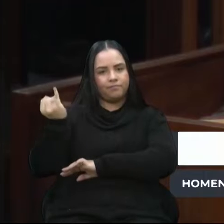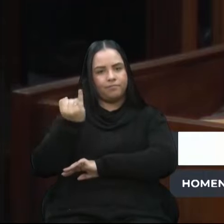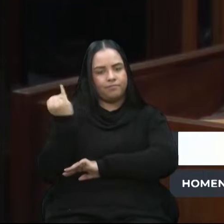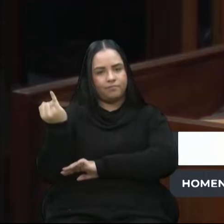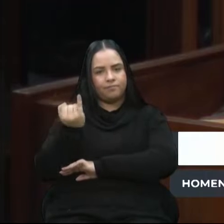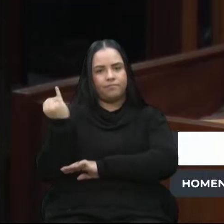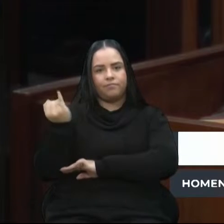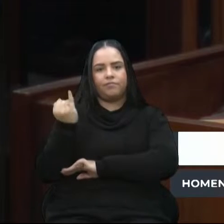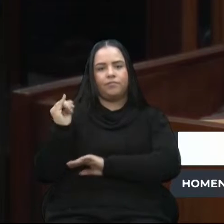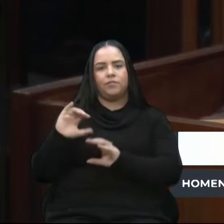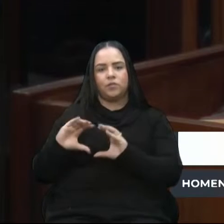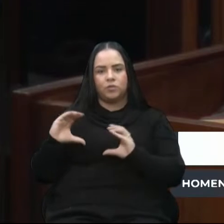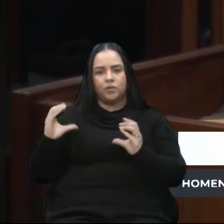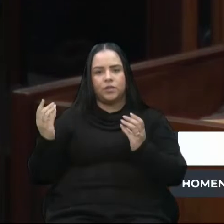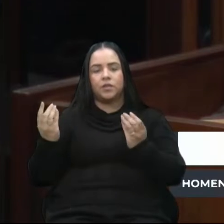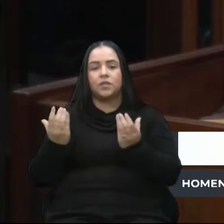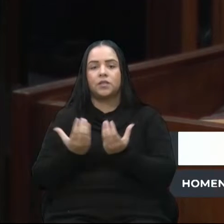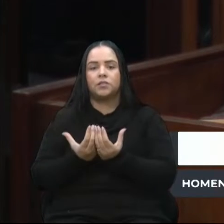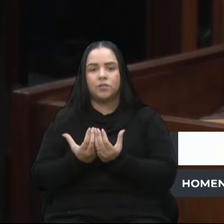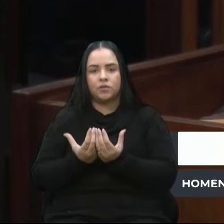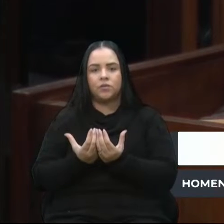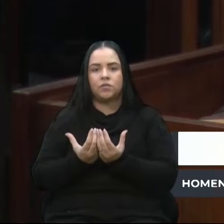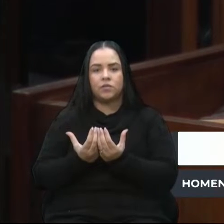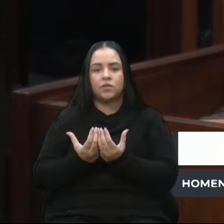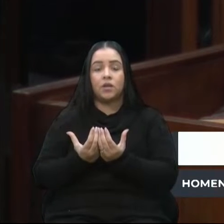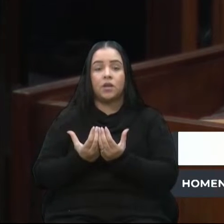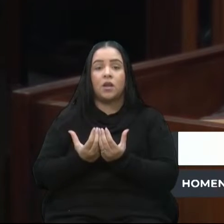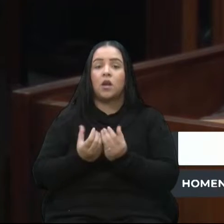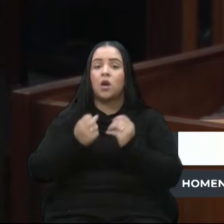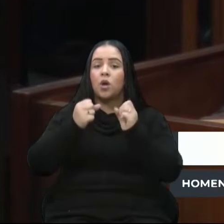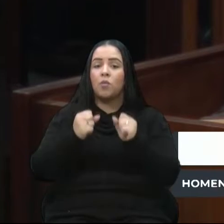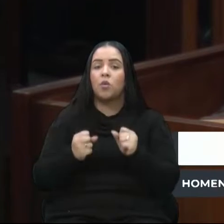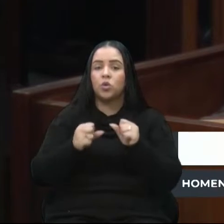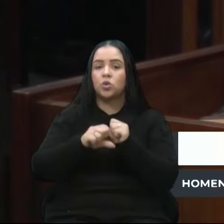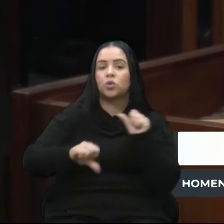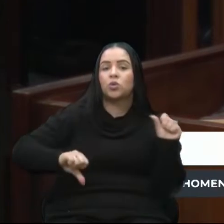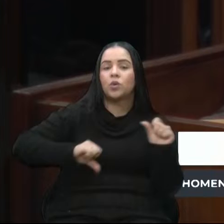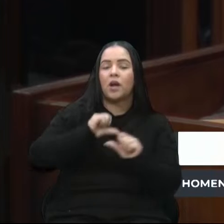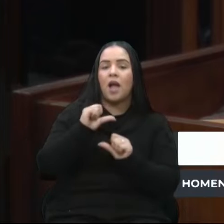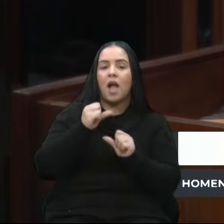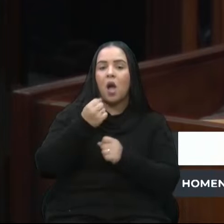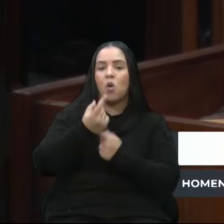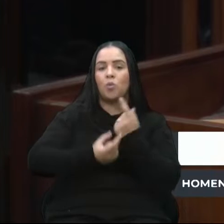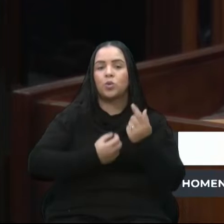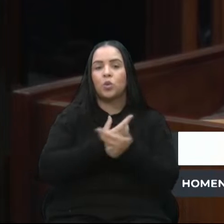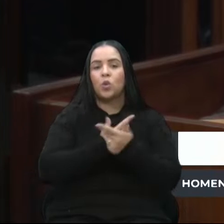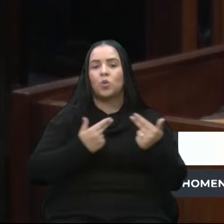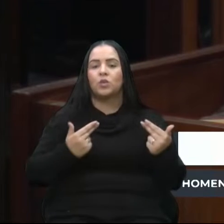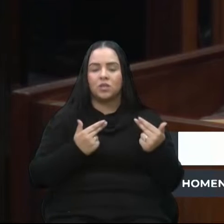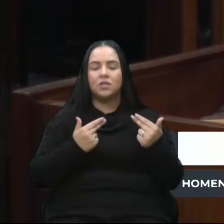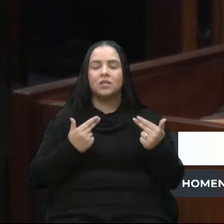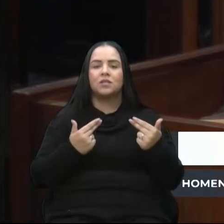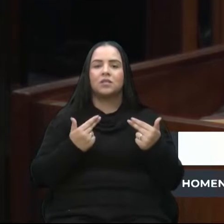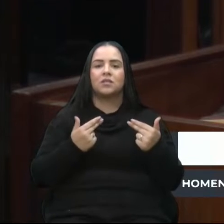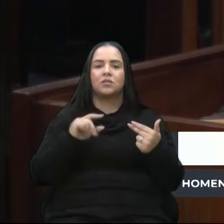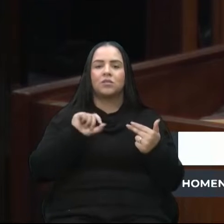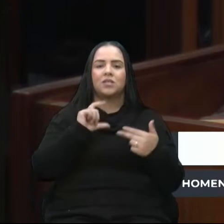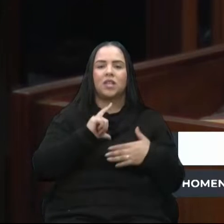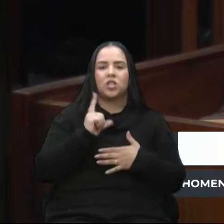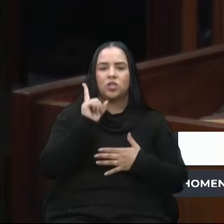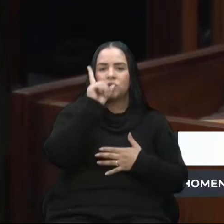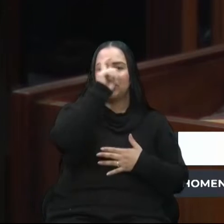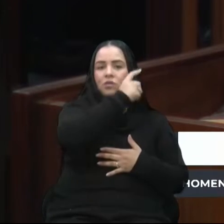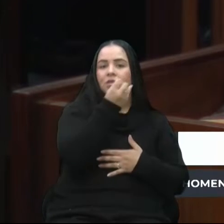comunidades. Isso pode ser, inclusive, uma maneira de inverter algumas dificuldades que existem na educação, à medida que se centralize